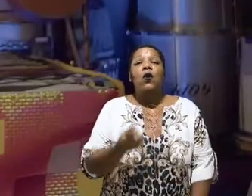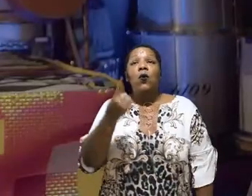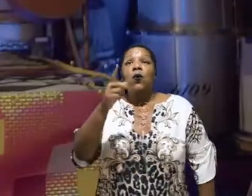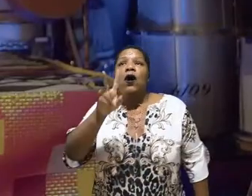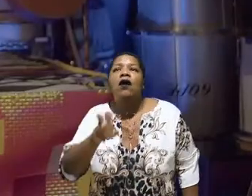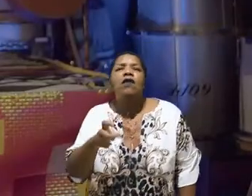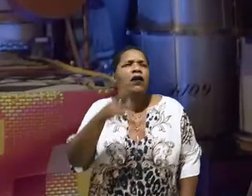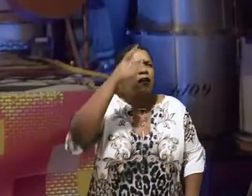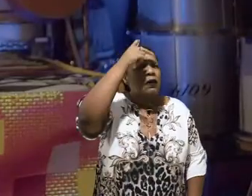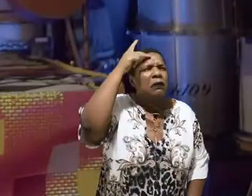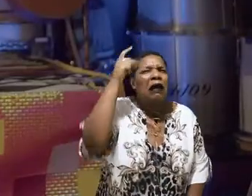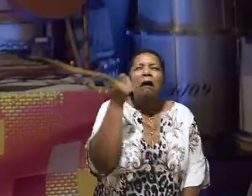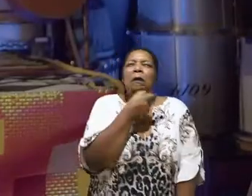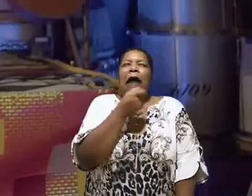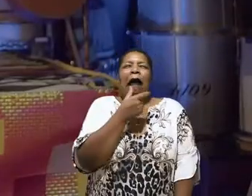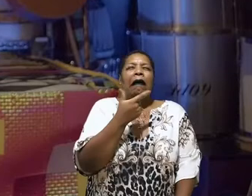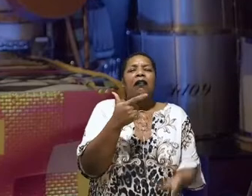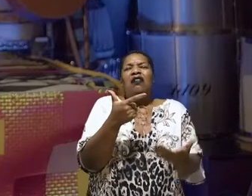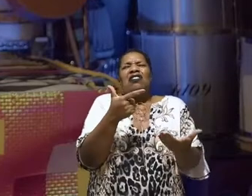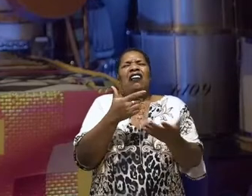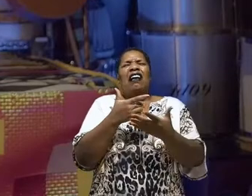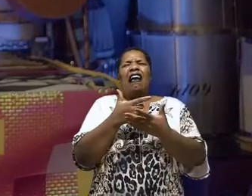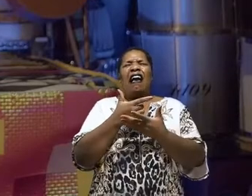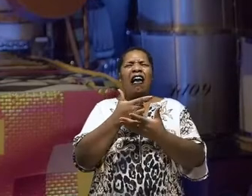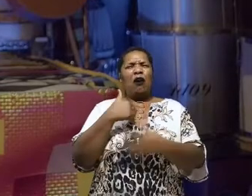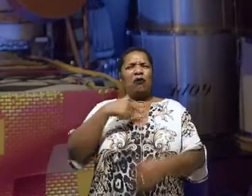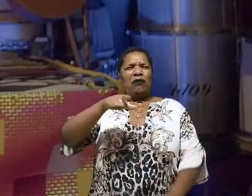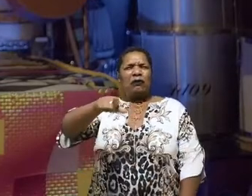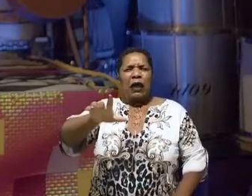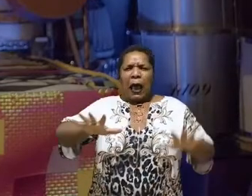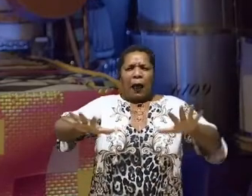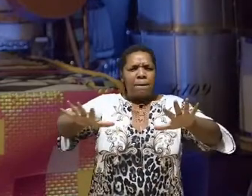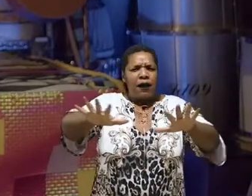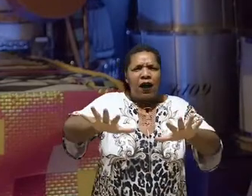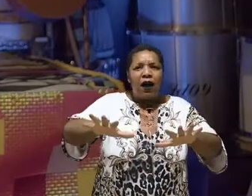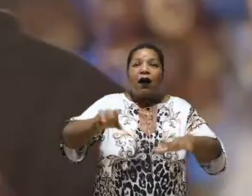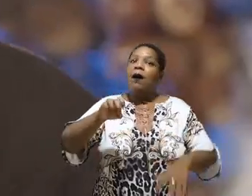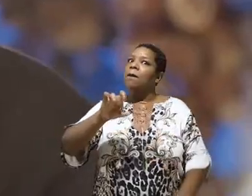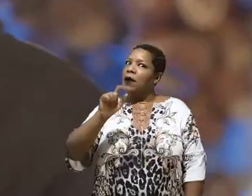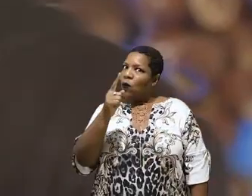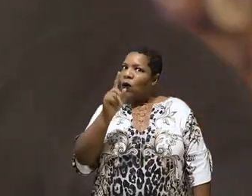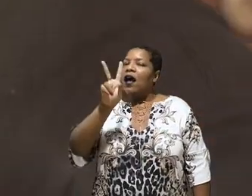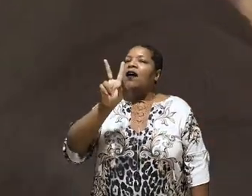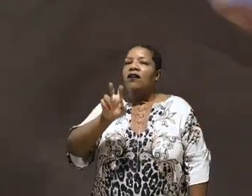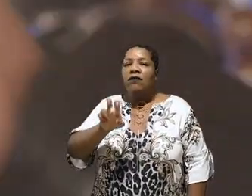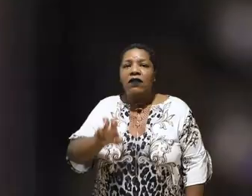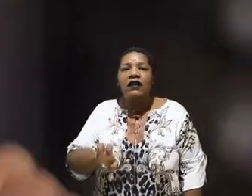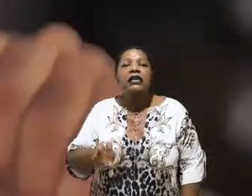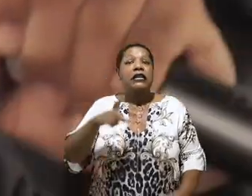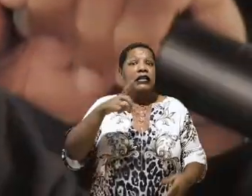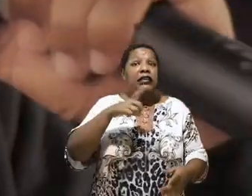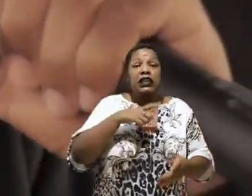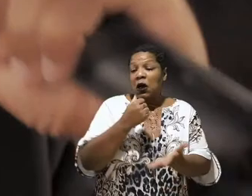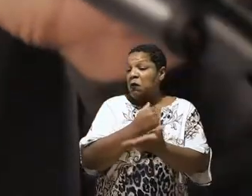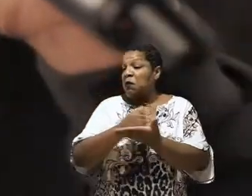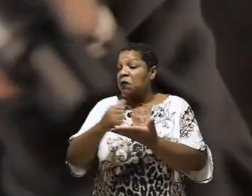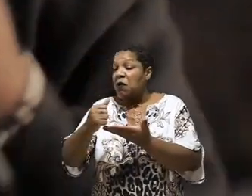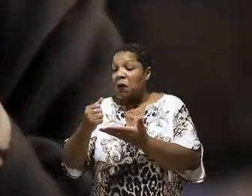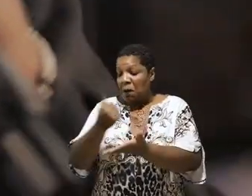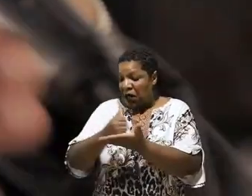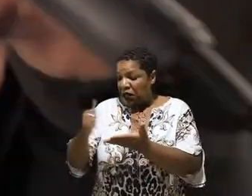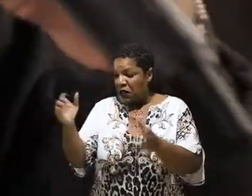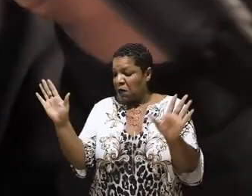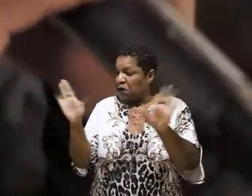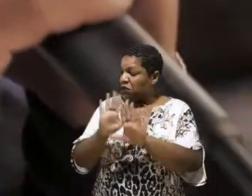Era Uma Vez uns caras com várias piadas sem graça sem colocar a mão na massa Era Uma Vez partir do